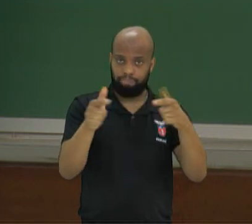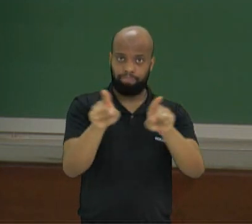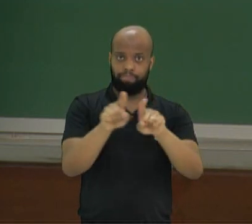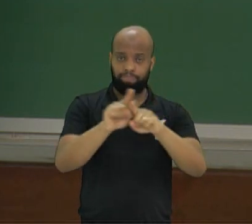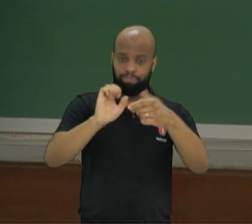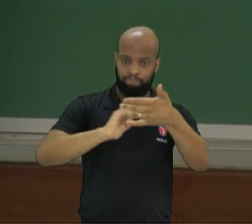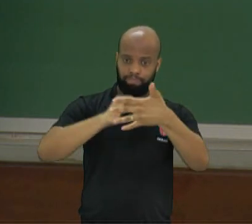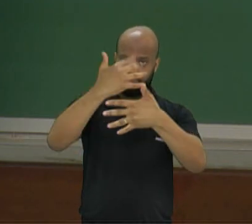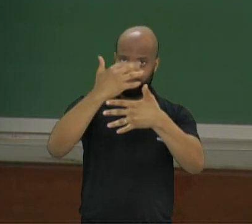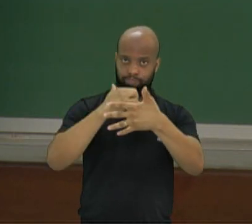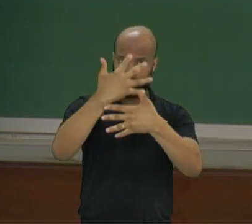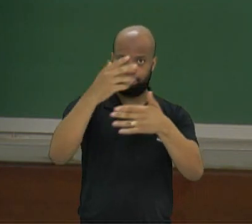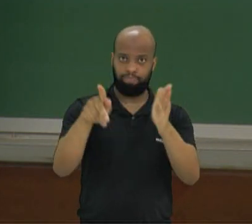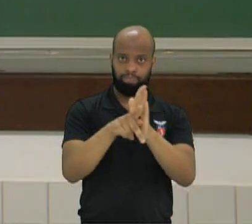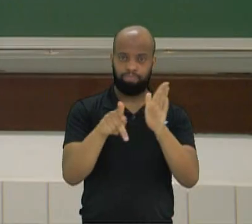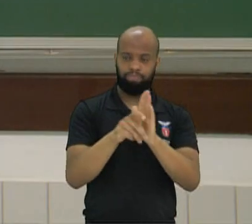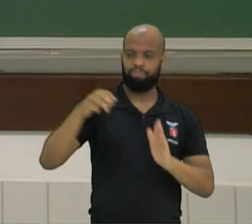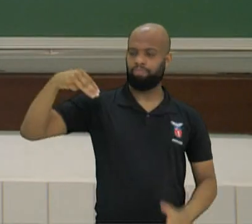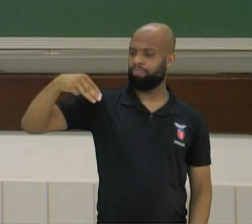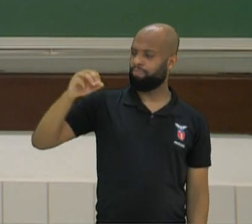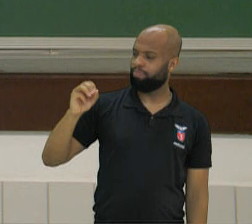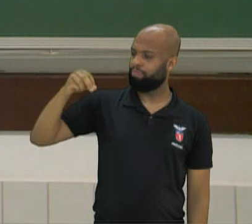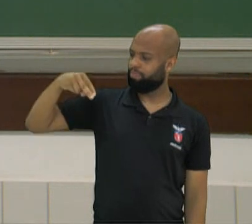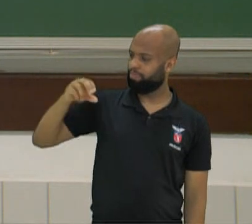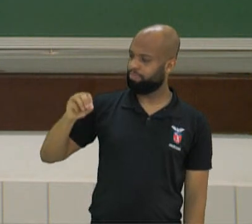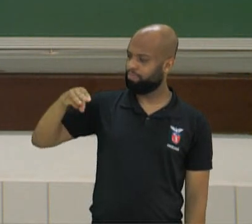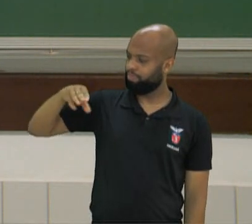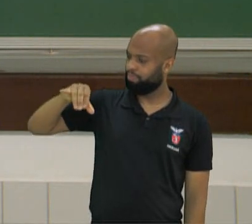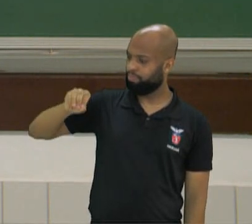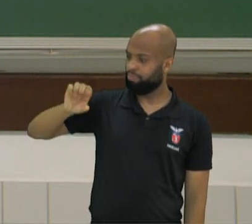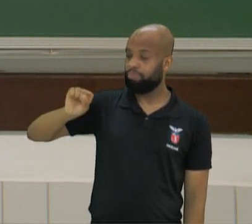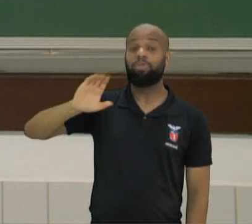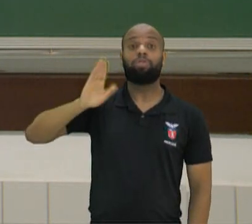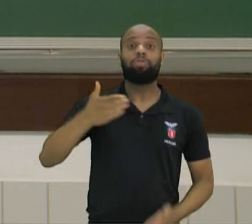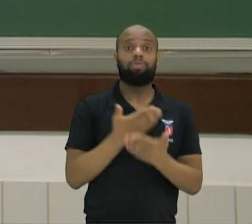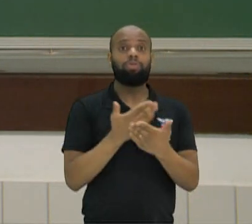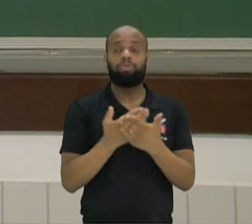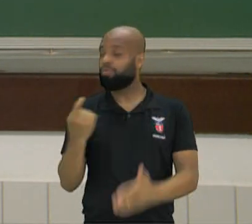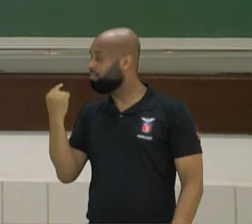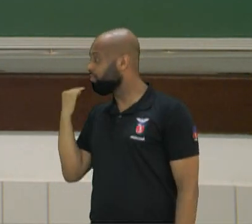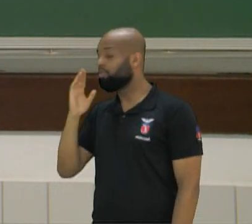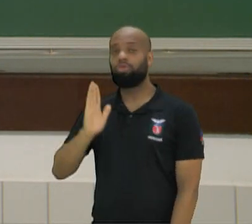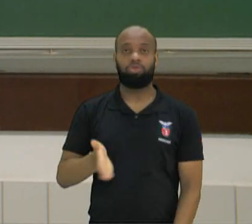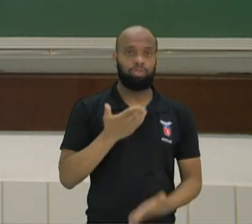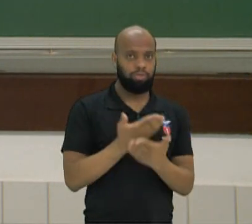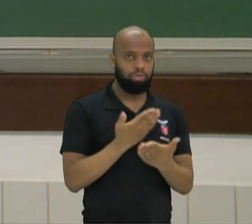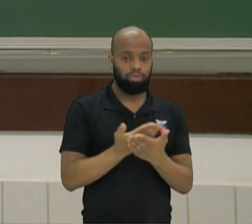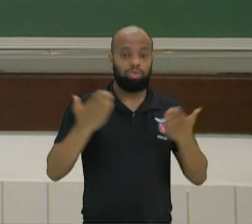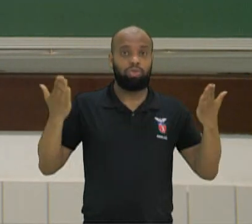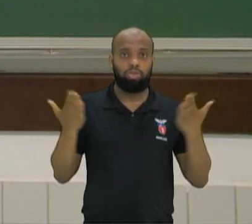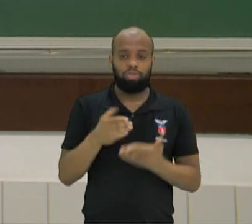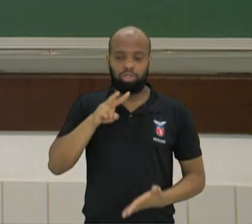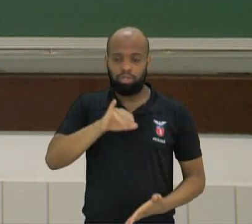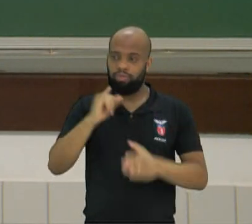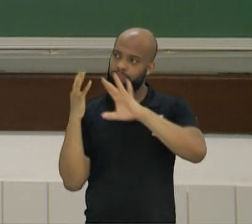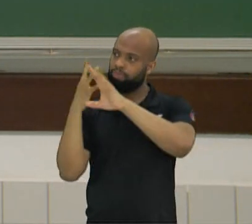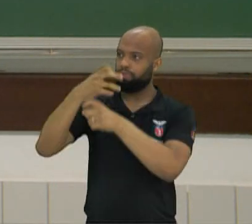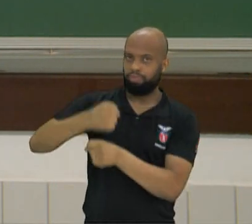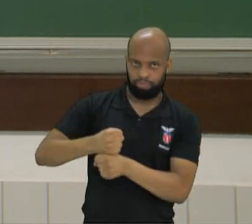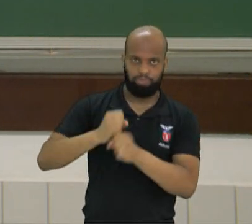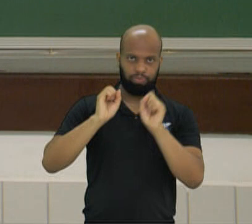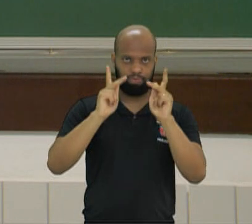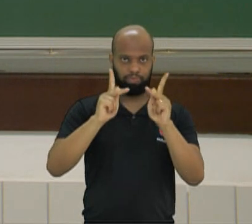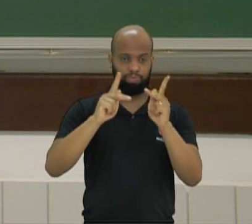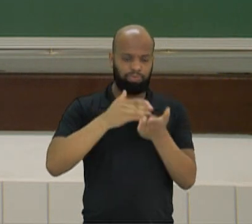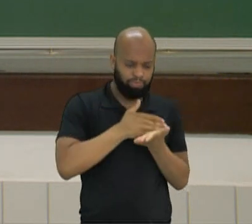monômios, tá? Nós já vimos isso, né, em outras oportunidades, em outras aulas já foi tratado desse assunto, e agora nós estamos fazendo uma retomada